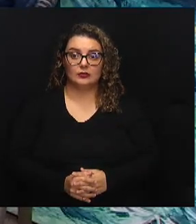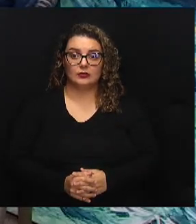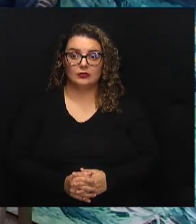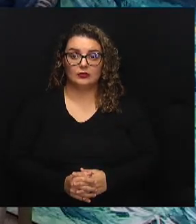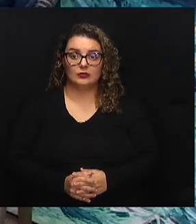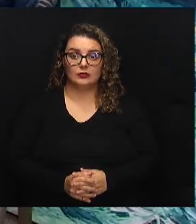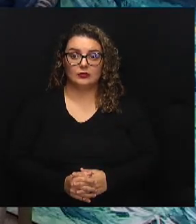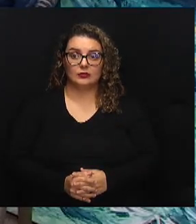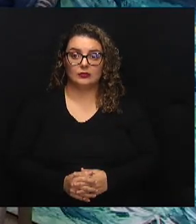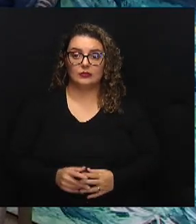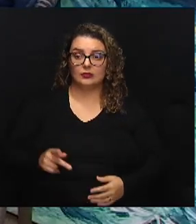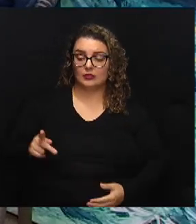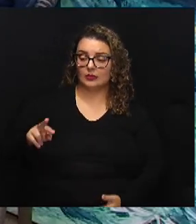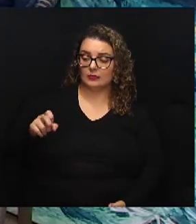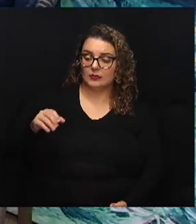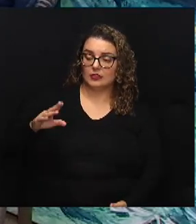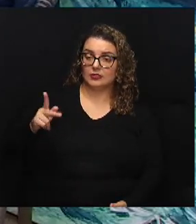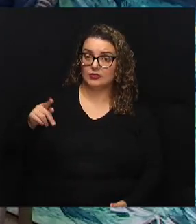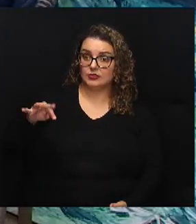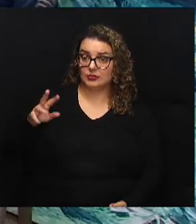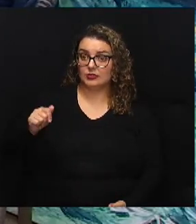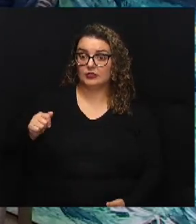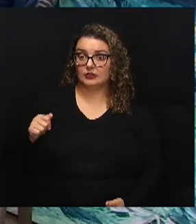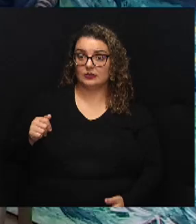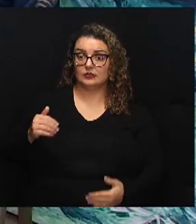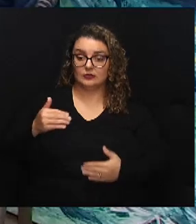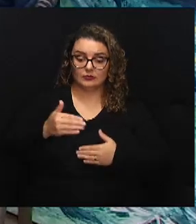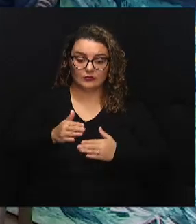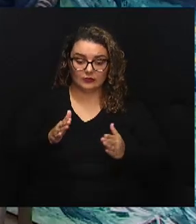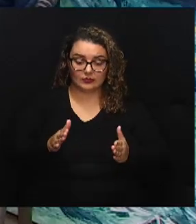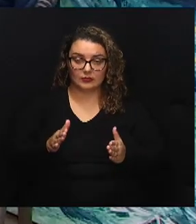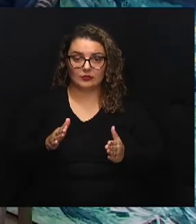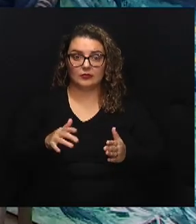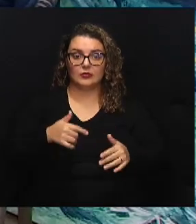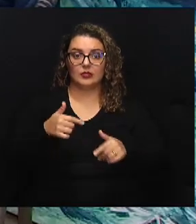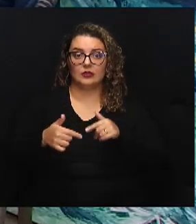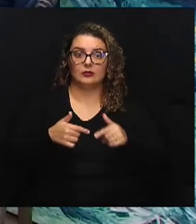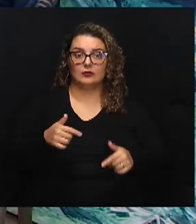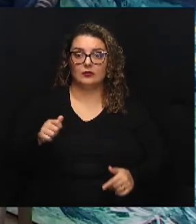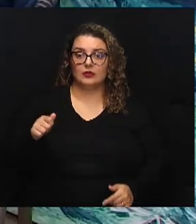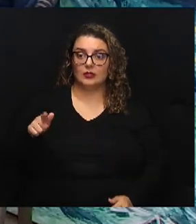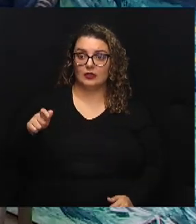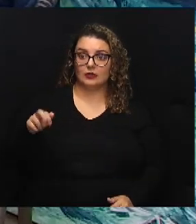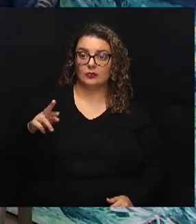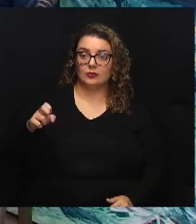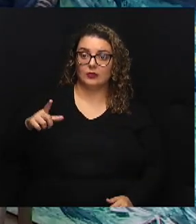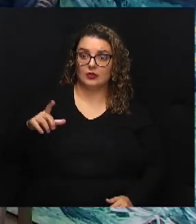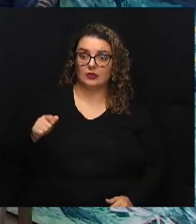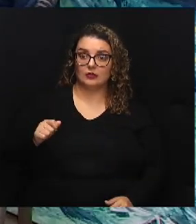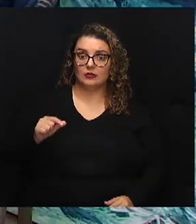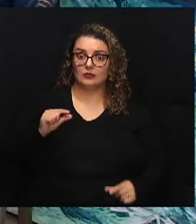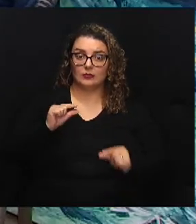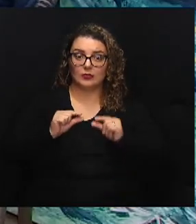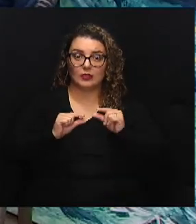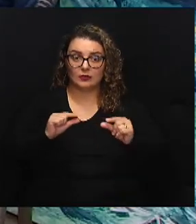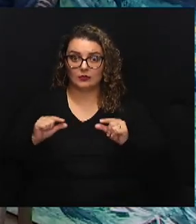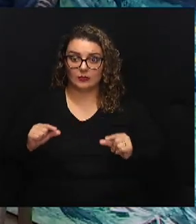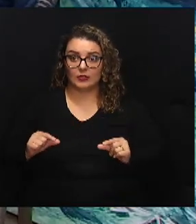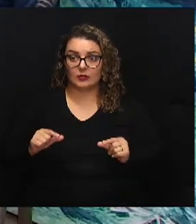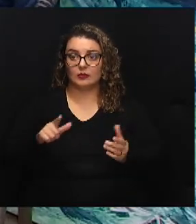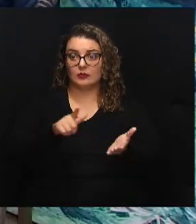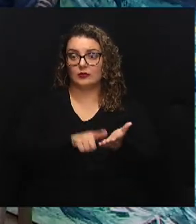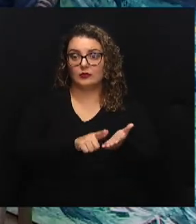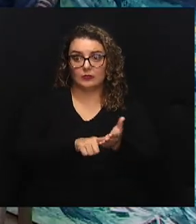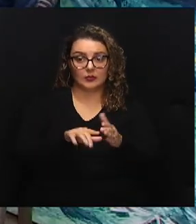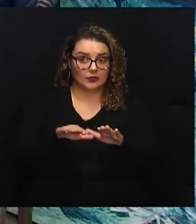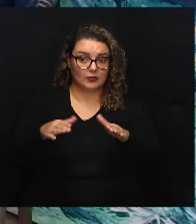na prancheta. São pequenos trabalhos. A aquarela geralmente é pequenos recortes de papel sobre a